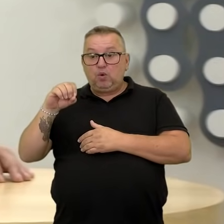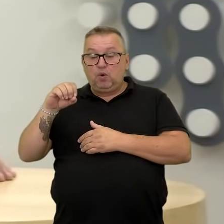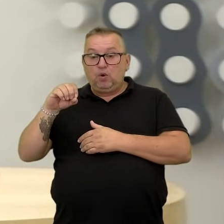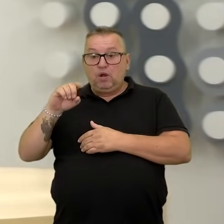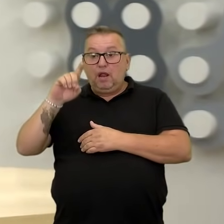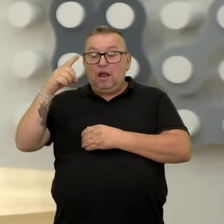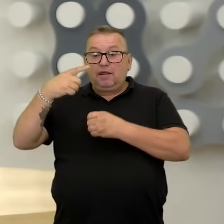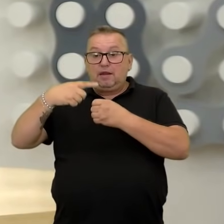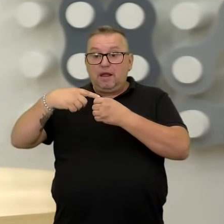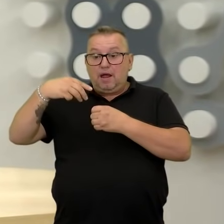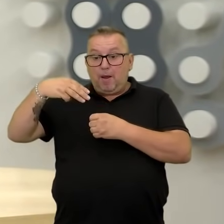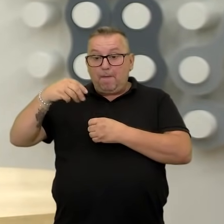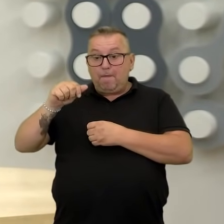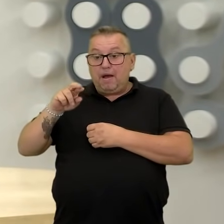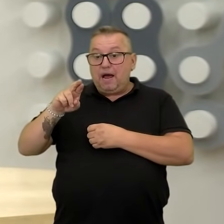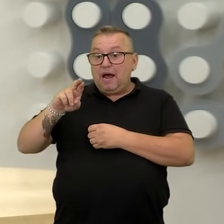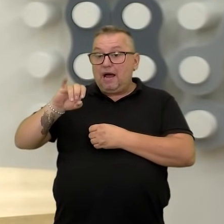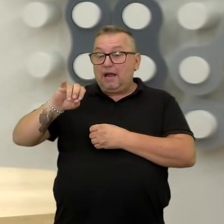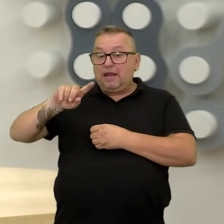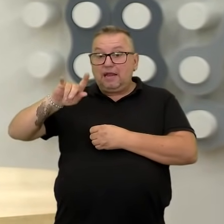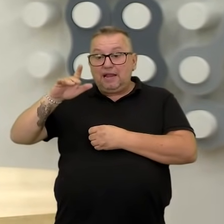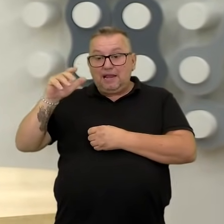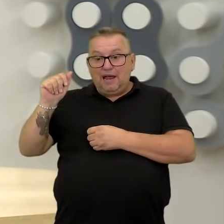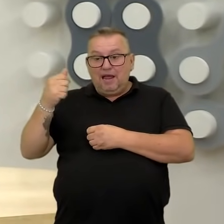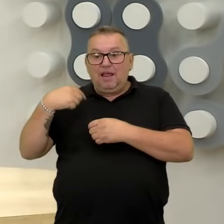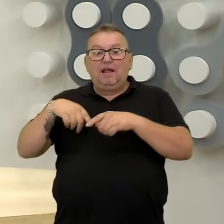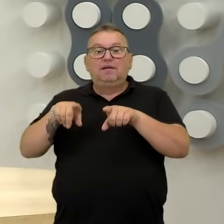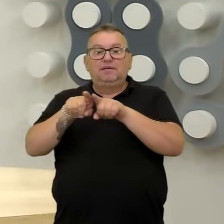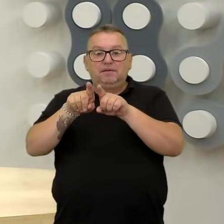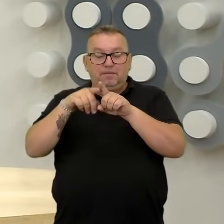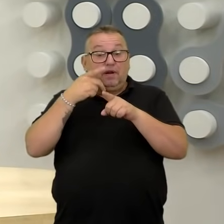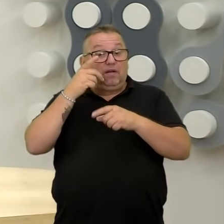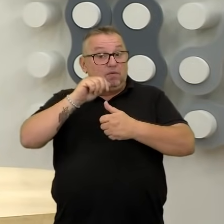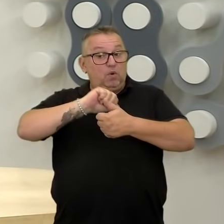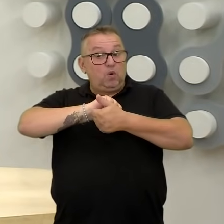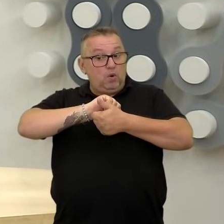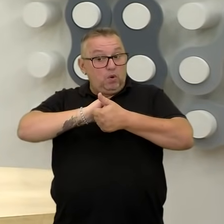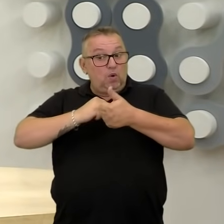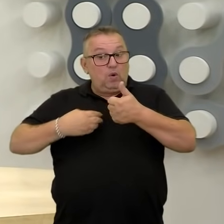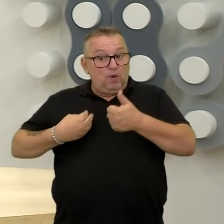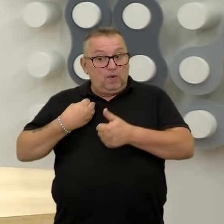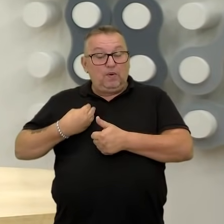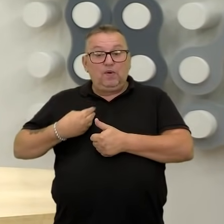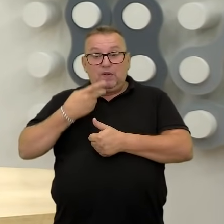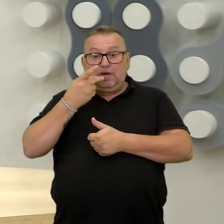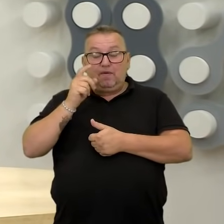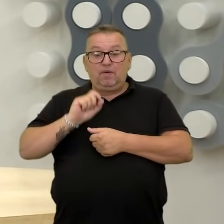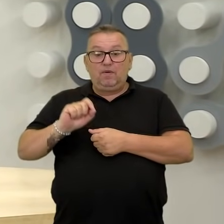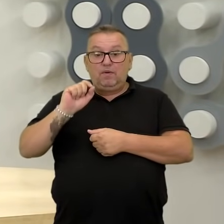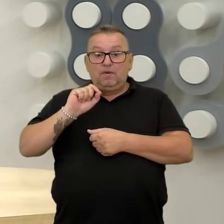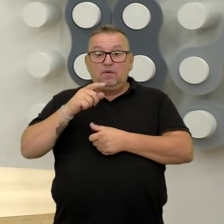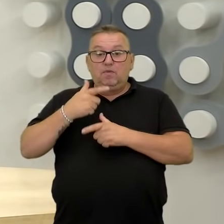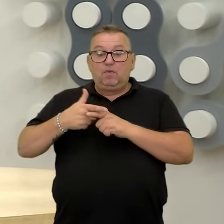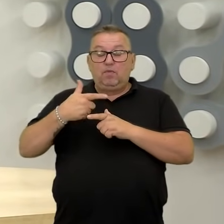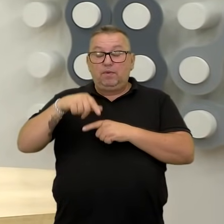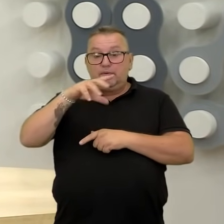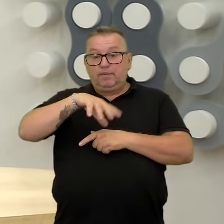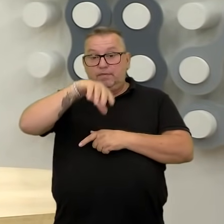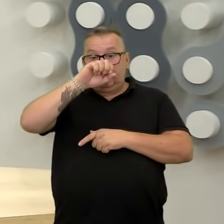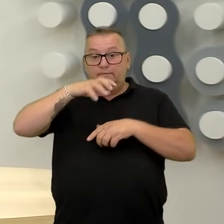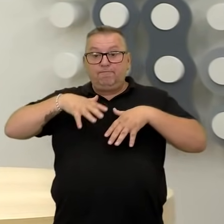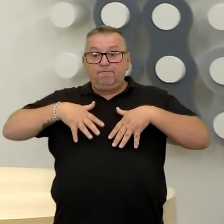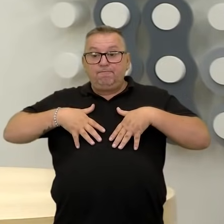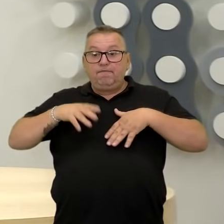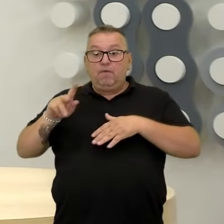Marília Mas tem também o pessoal que fez essa relação quando você falou de qualidade de vida né e colocou que pode causar problema respiratório que a